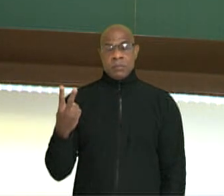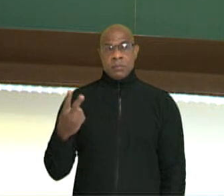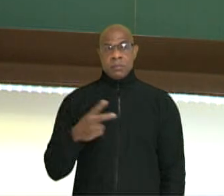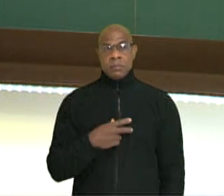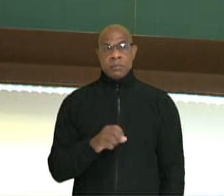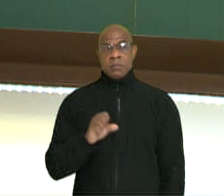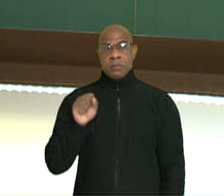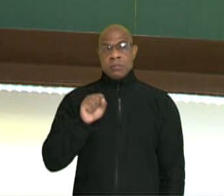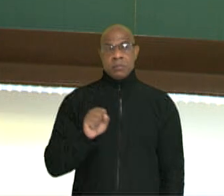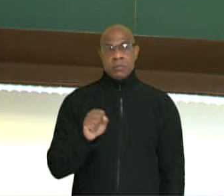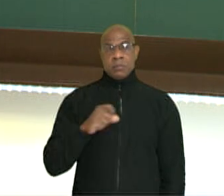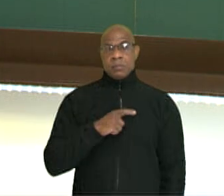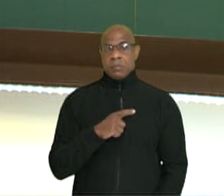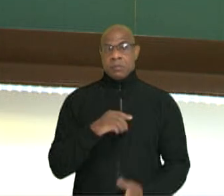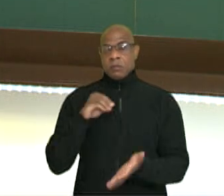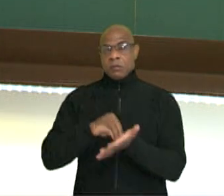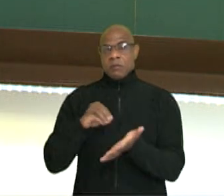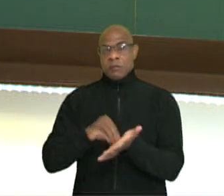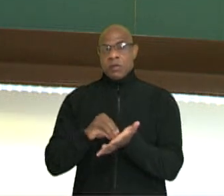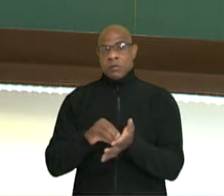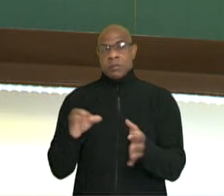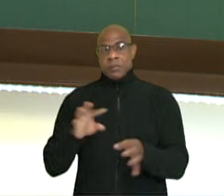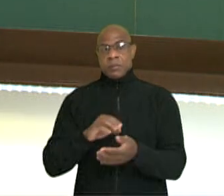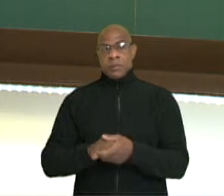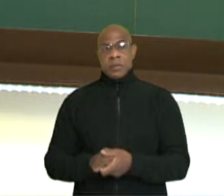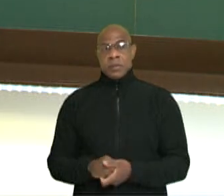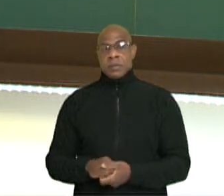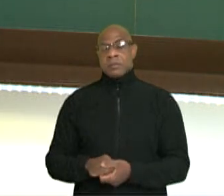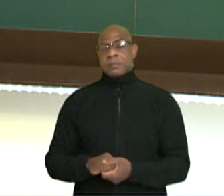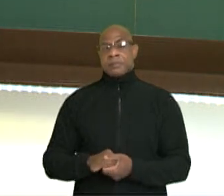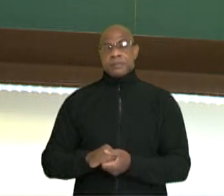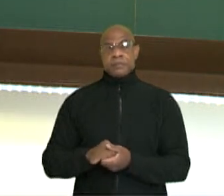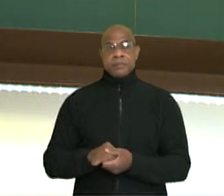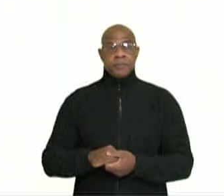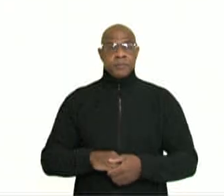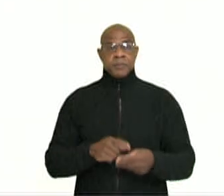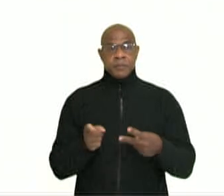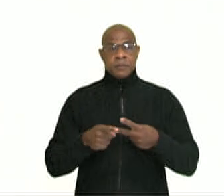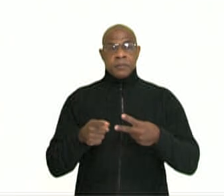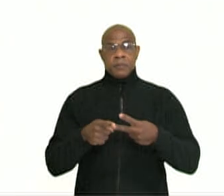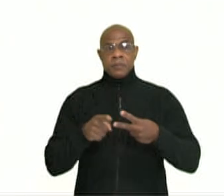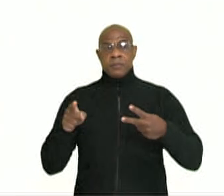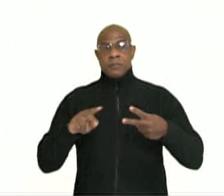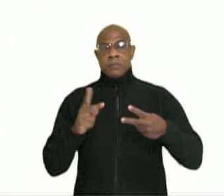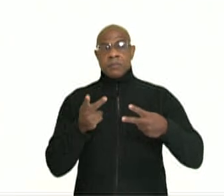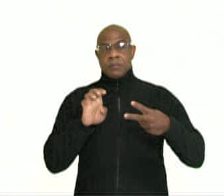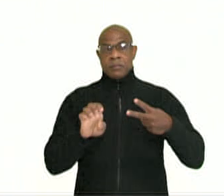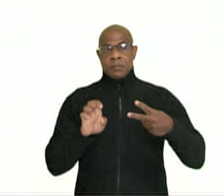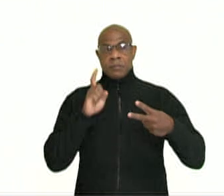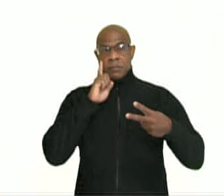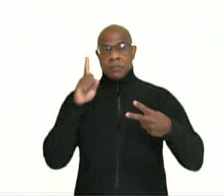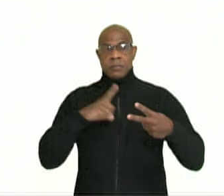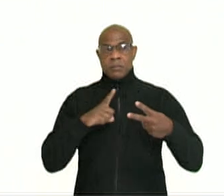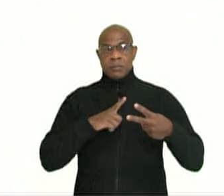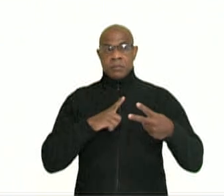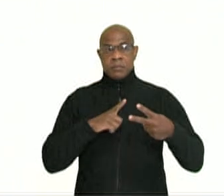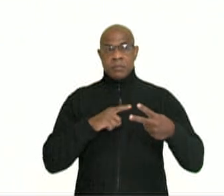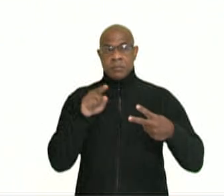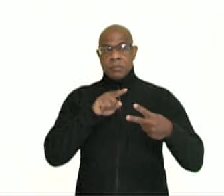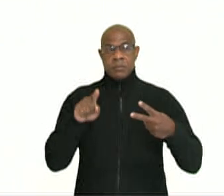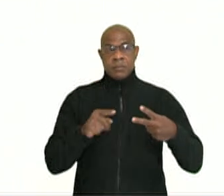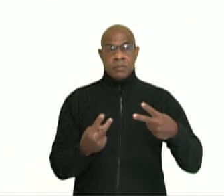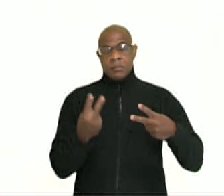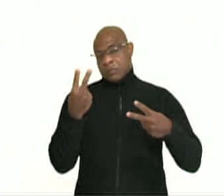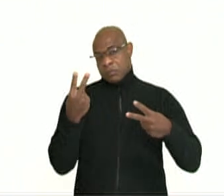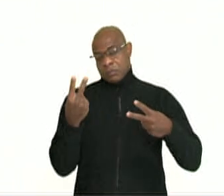dele, o S, está incompleto. Então, o hidrogênio ele é instável por esse motivo. Já o hélio, ele tem número atômico 2, como